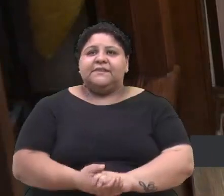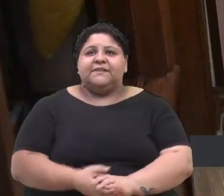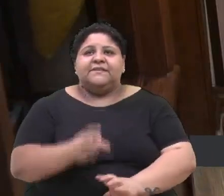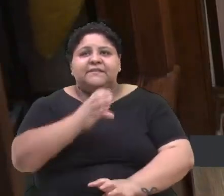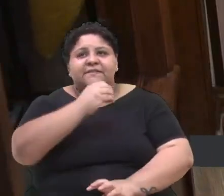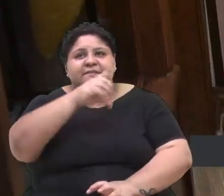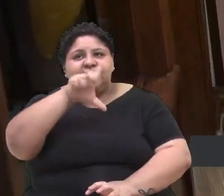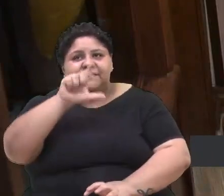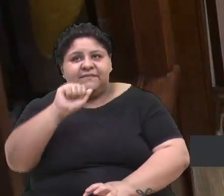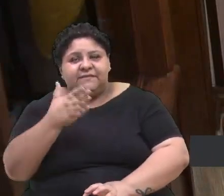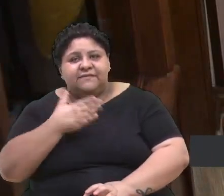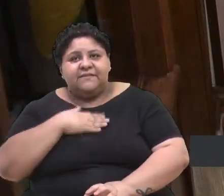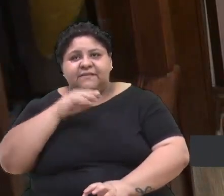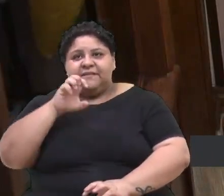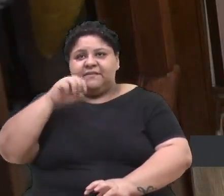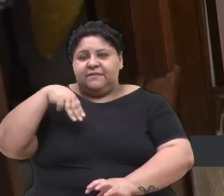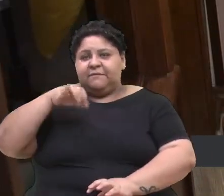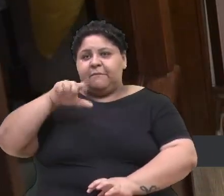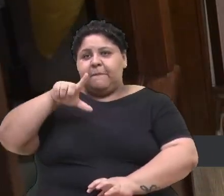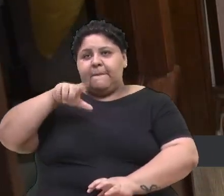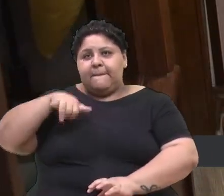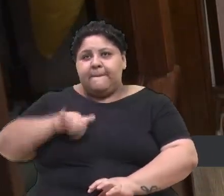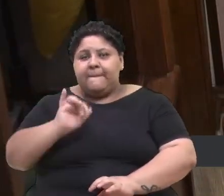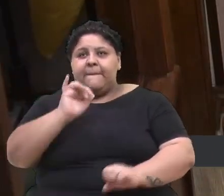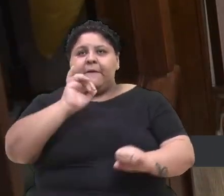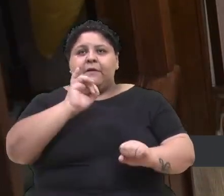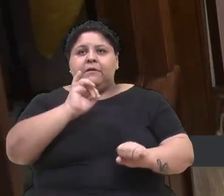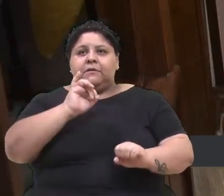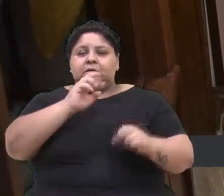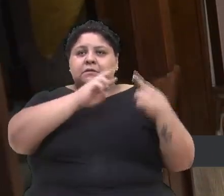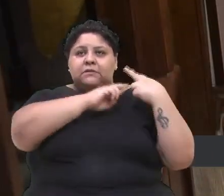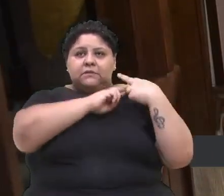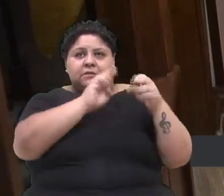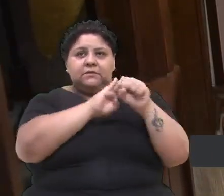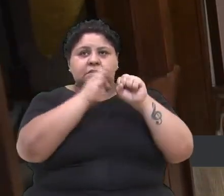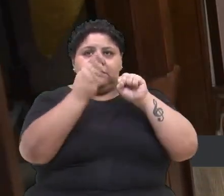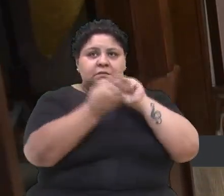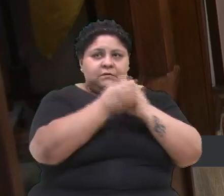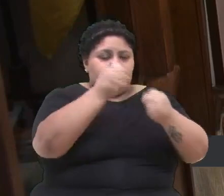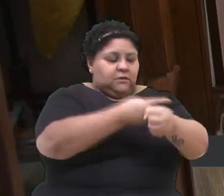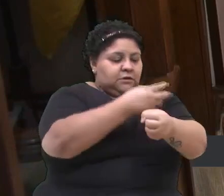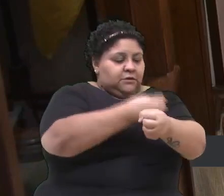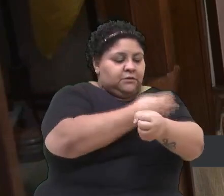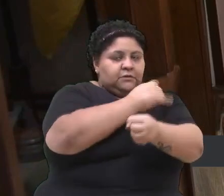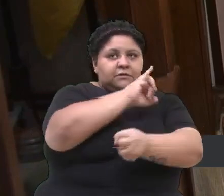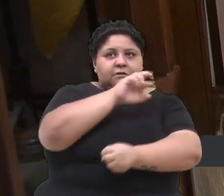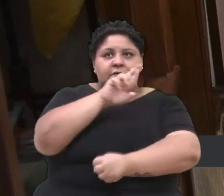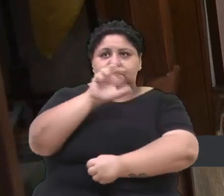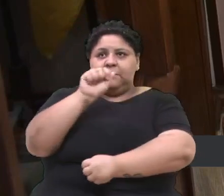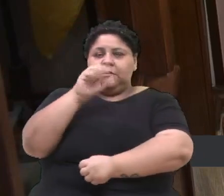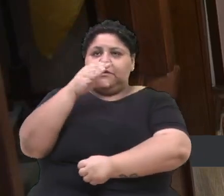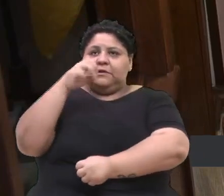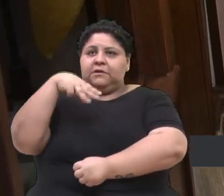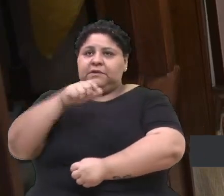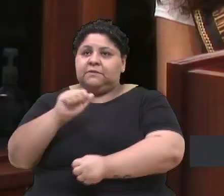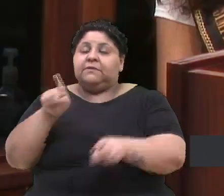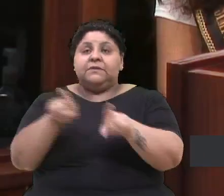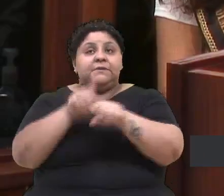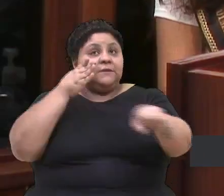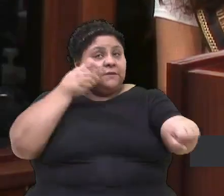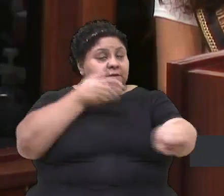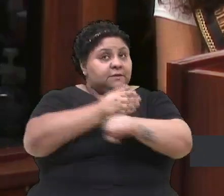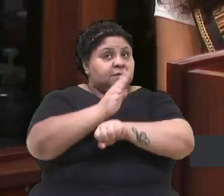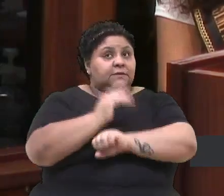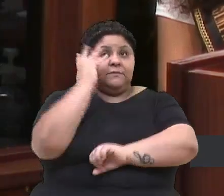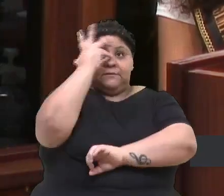Olá, me chamo Emily e representei o bairro Jardim Iracema. Não vou me estender muito, mas também participei do concurso da Mais